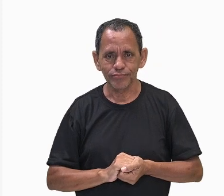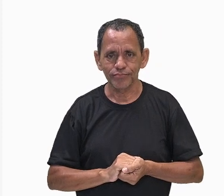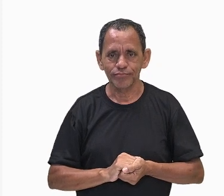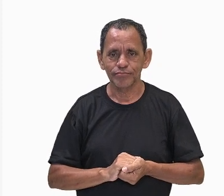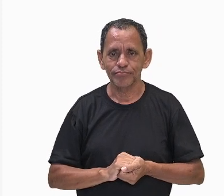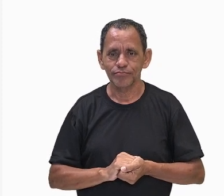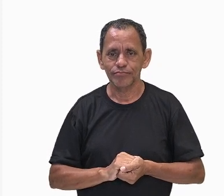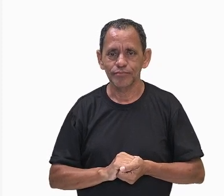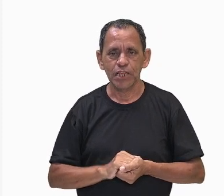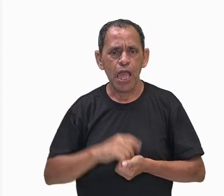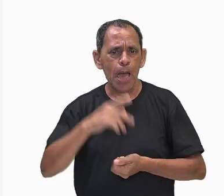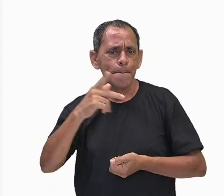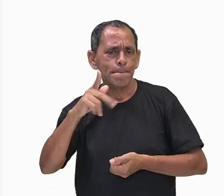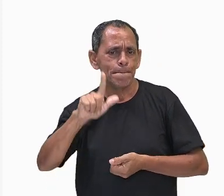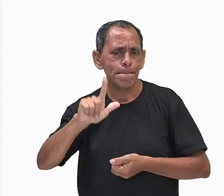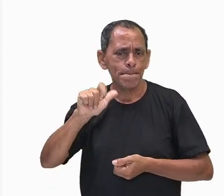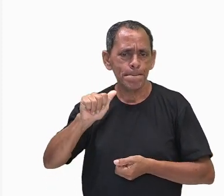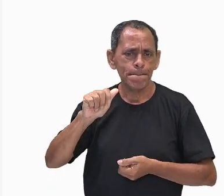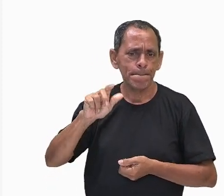cilindro,